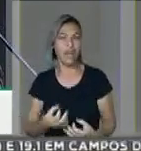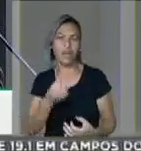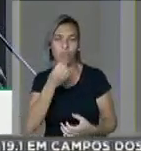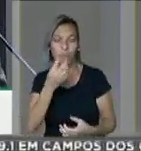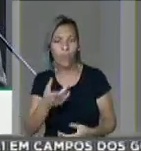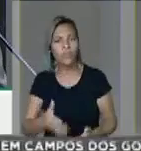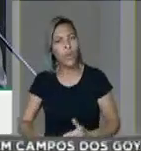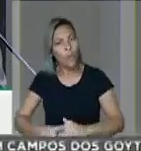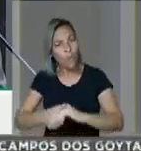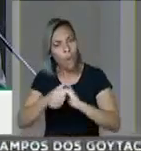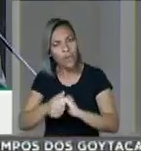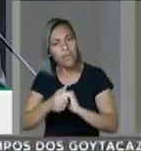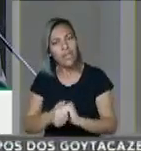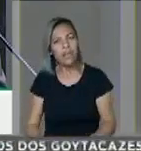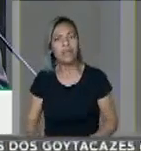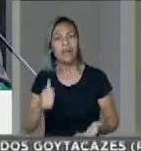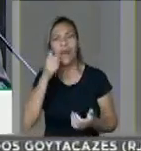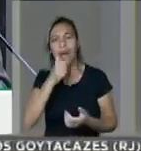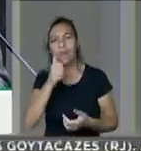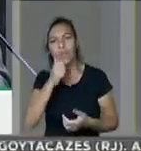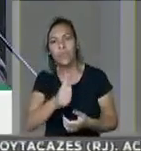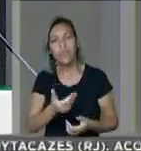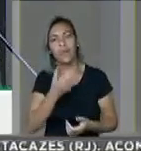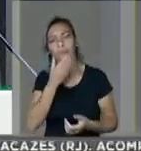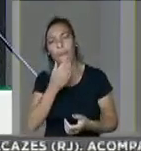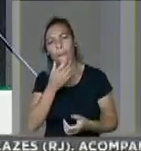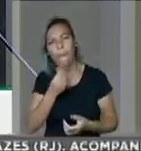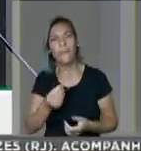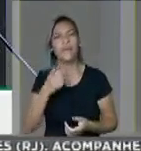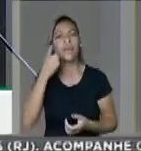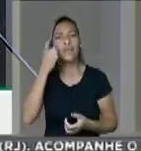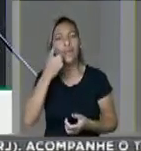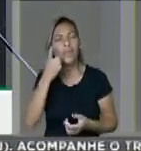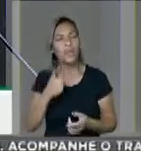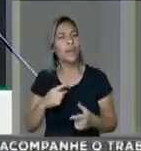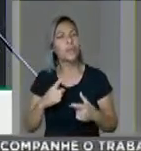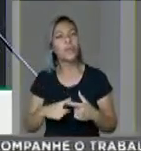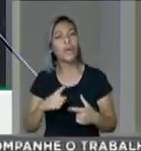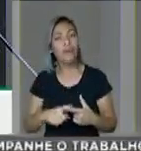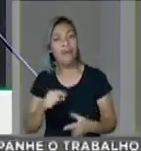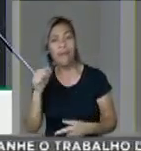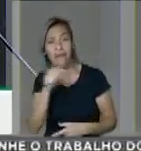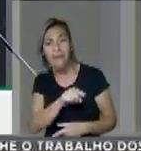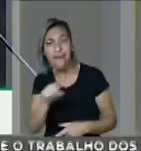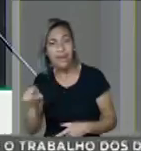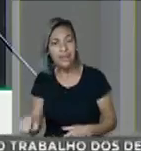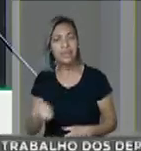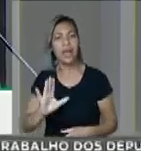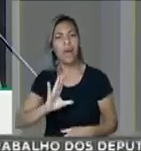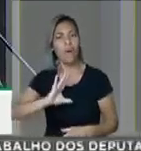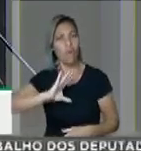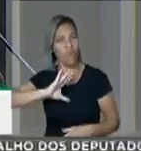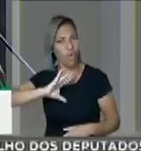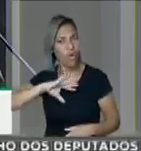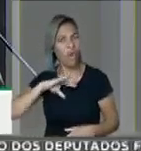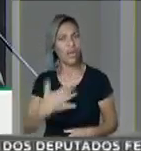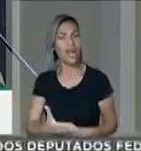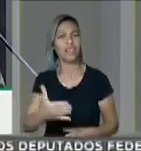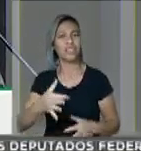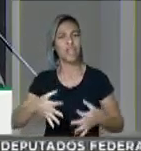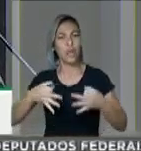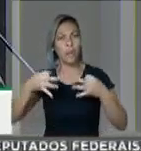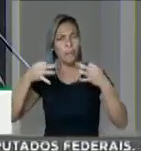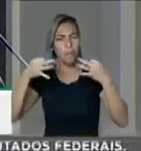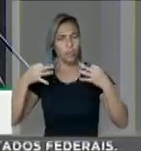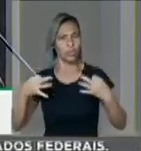as senhoras e os senhores deputados, cumprimentar pela coragem, cumprimentar pela postura desta